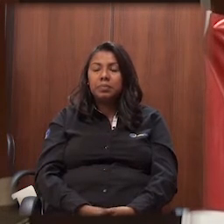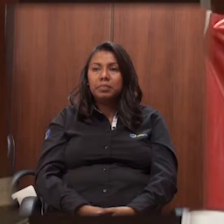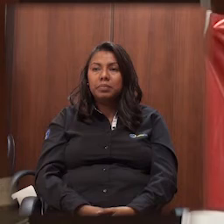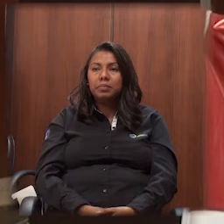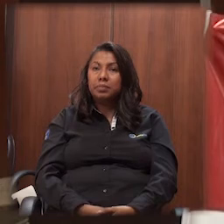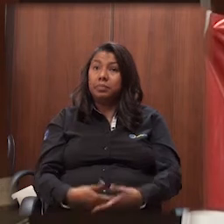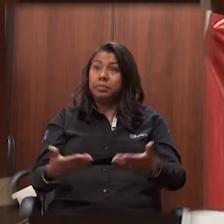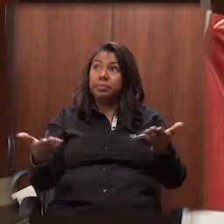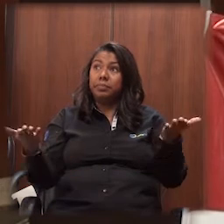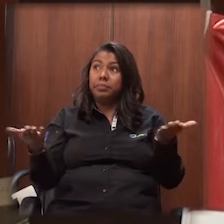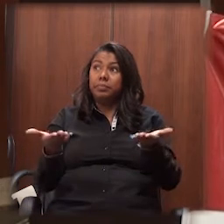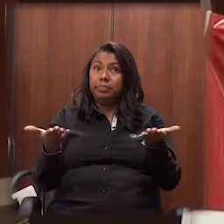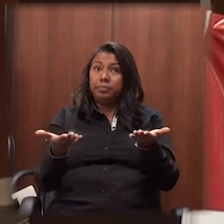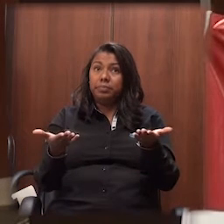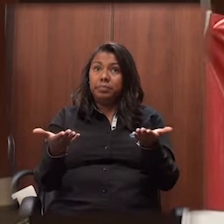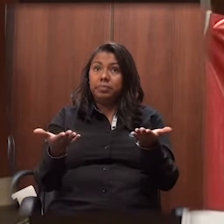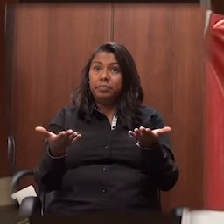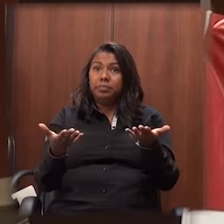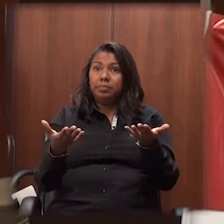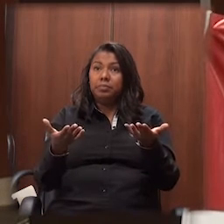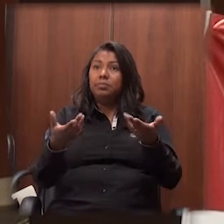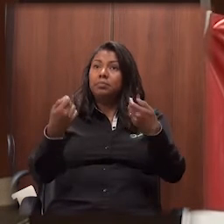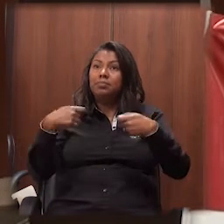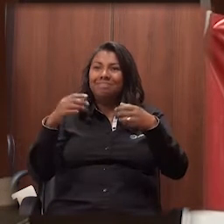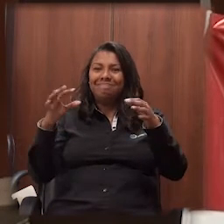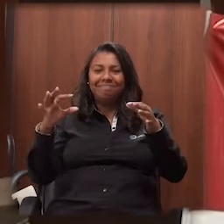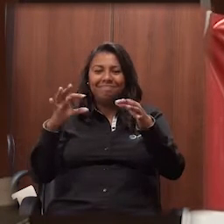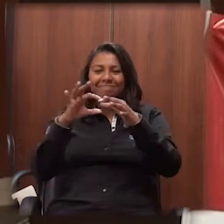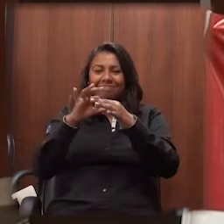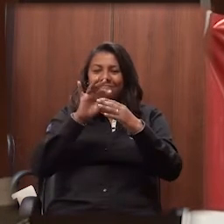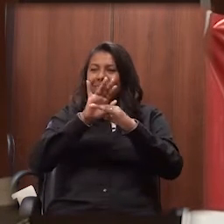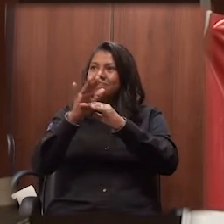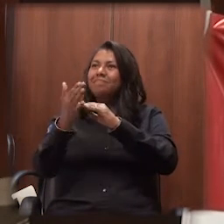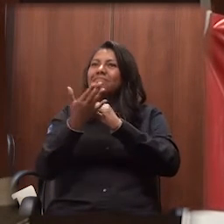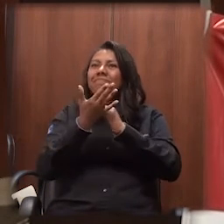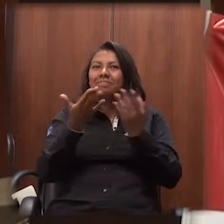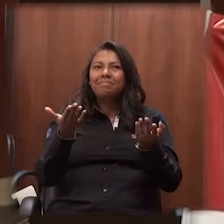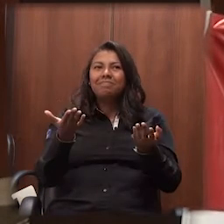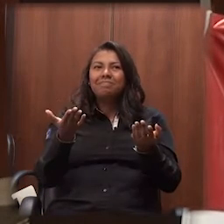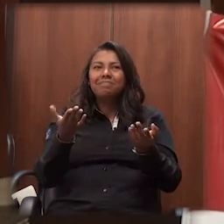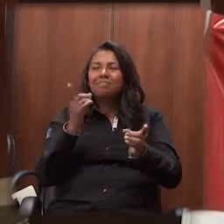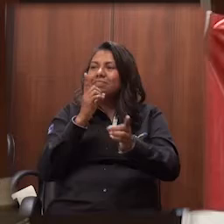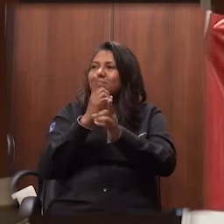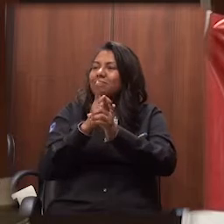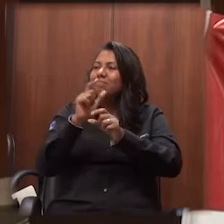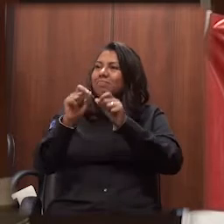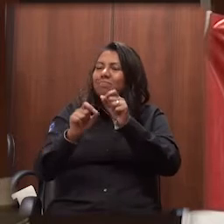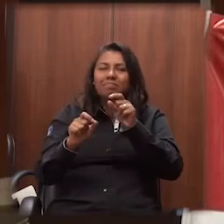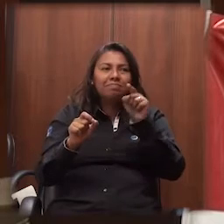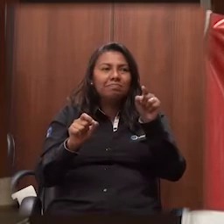Mas agora, buscando sinergias entre esses documentos, o que nós vamos encontrar? O que eles